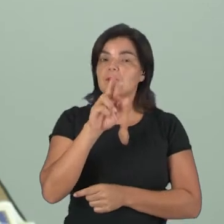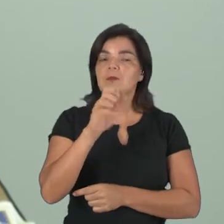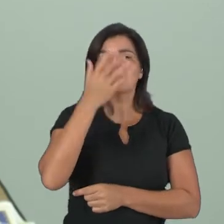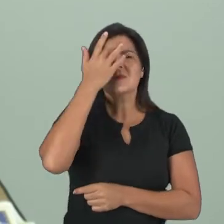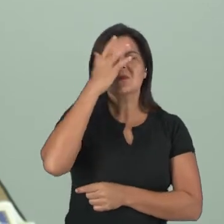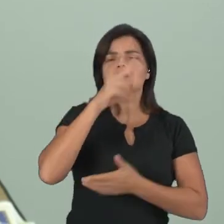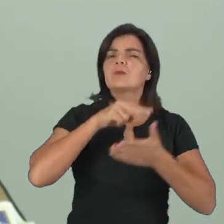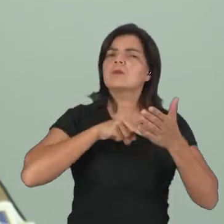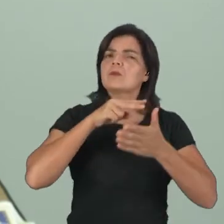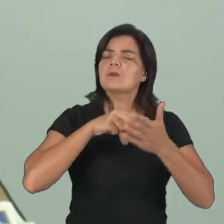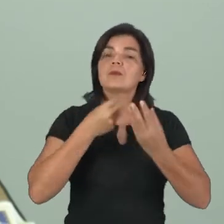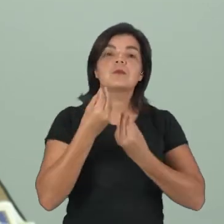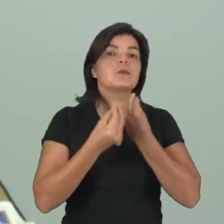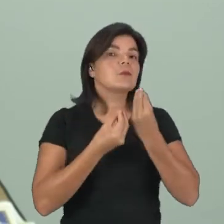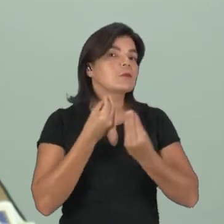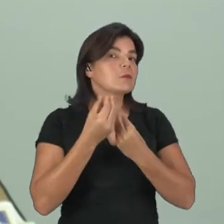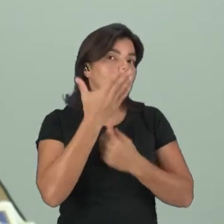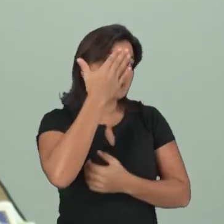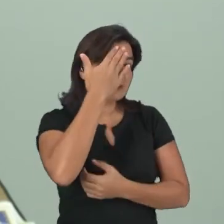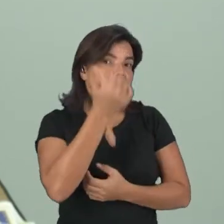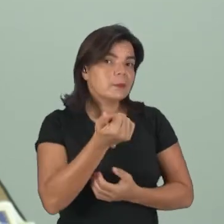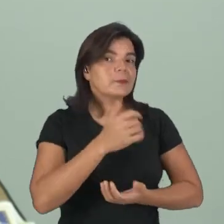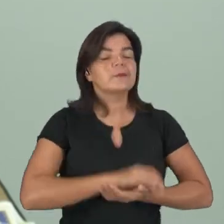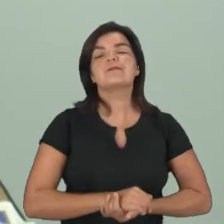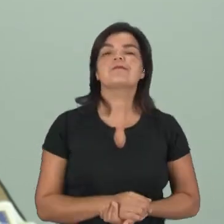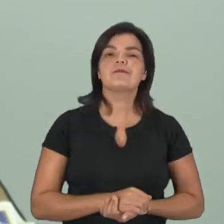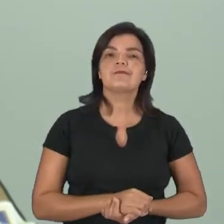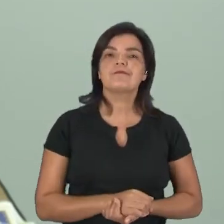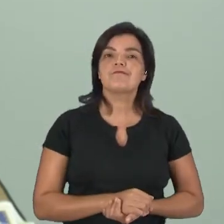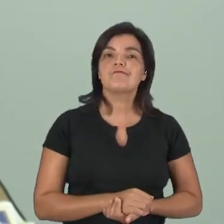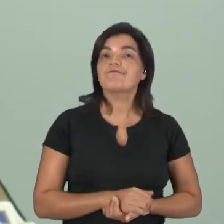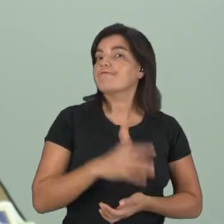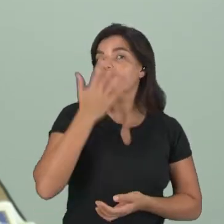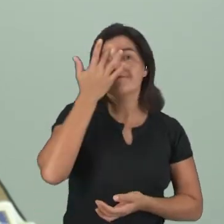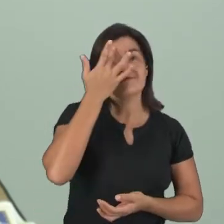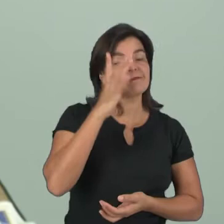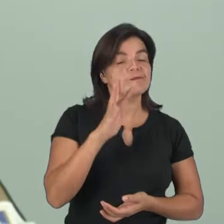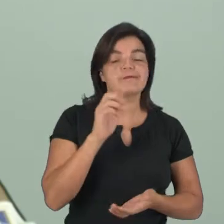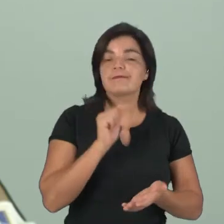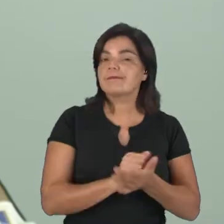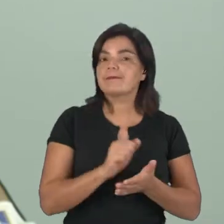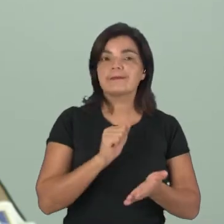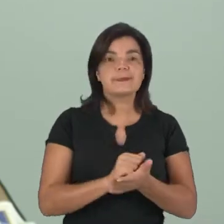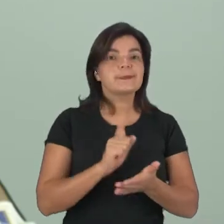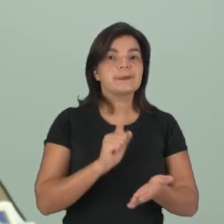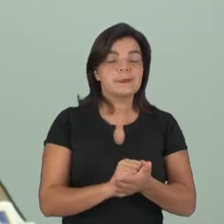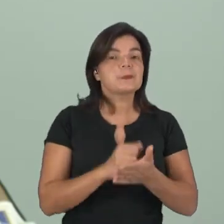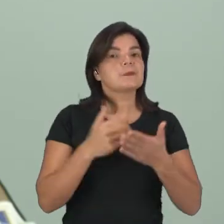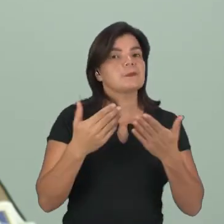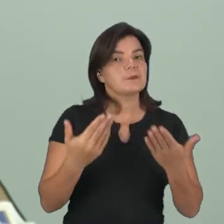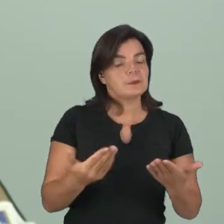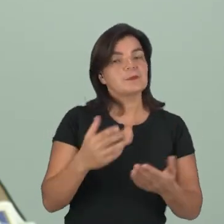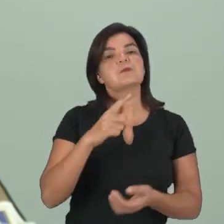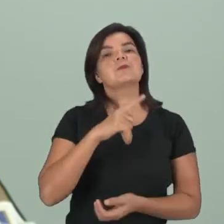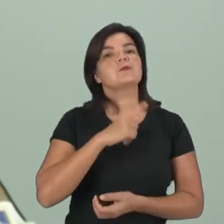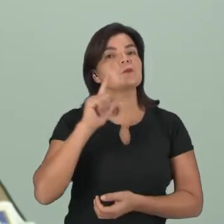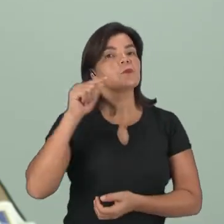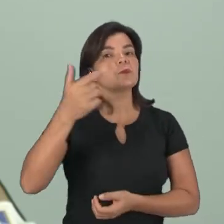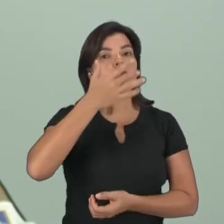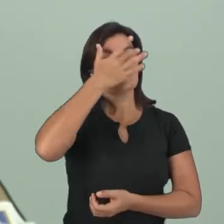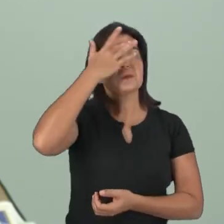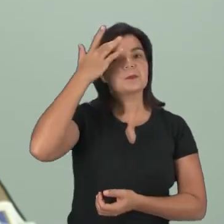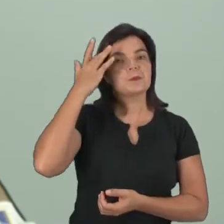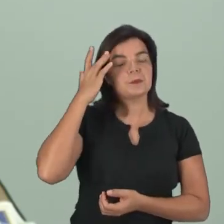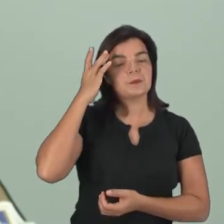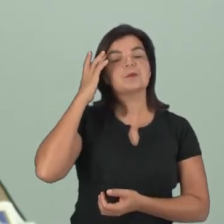souber leites como a Laura vai saber não vai saber o que está escrito A não ser que tivesse mais